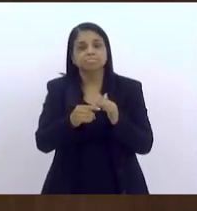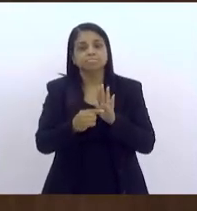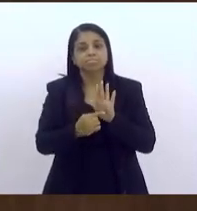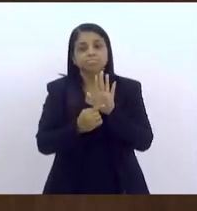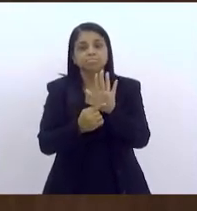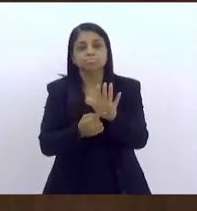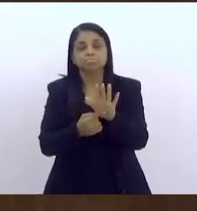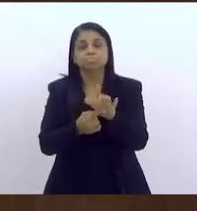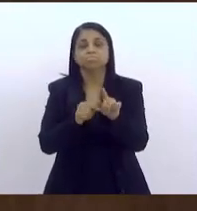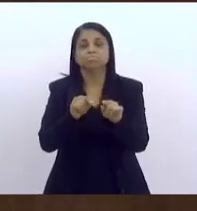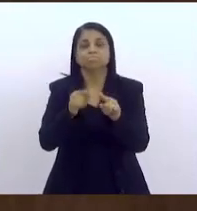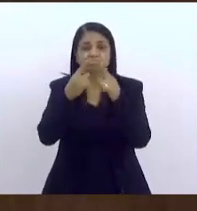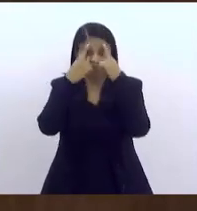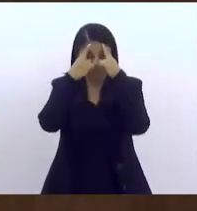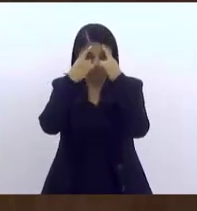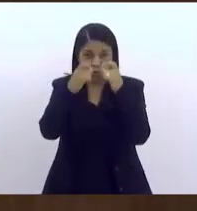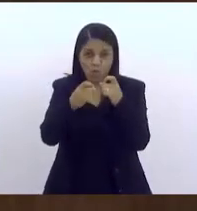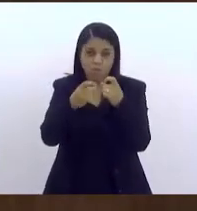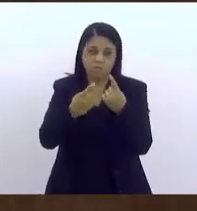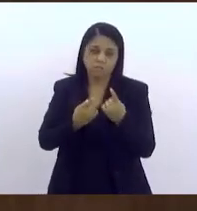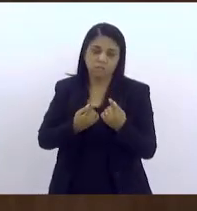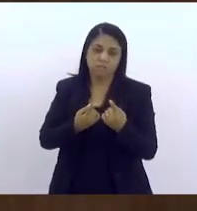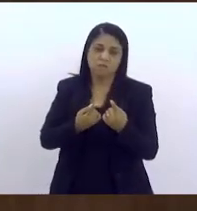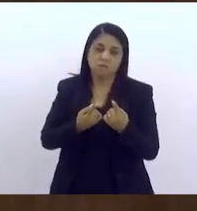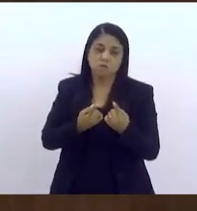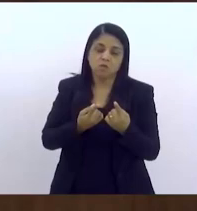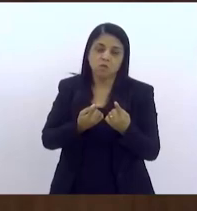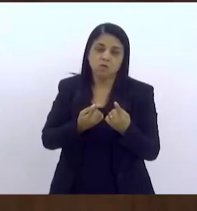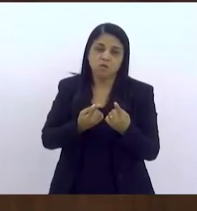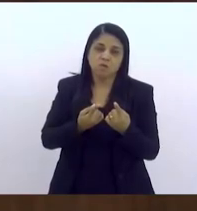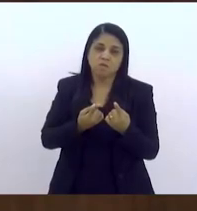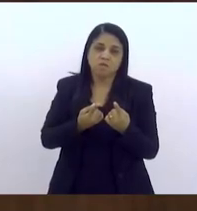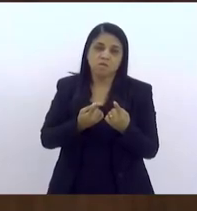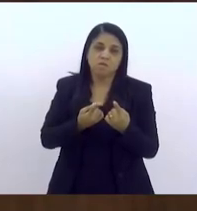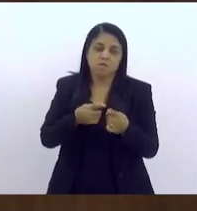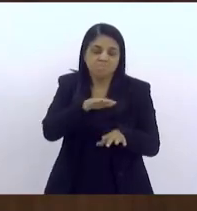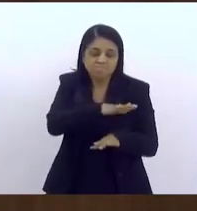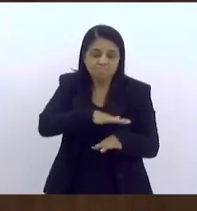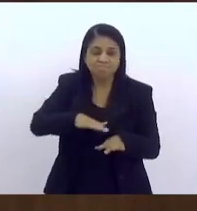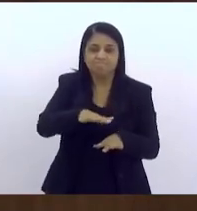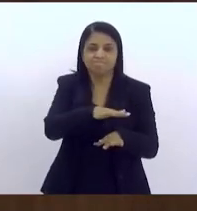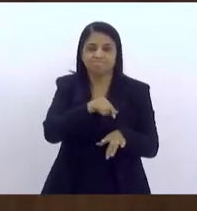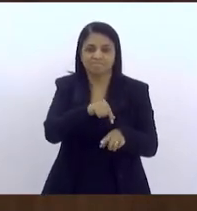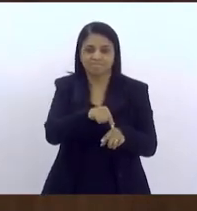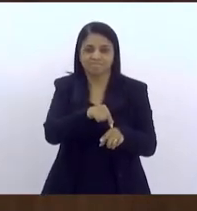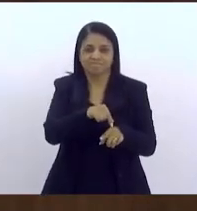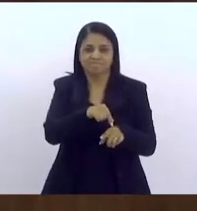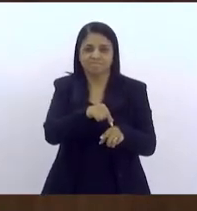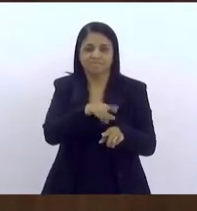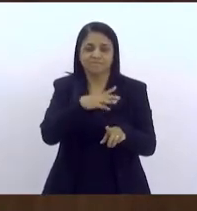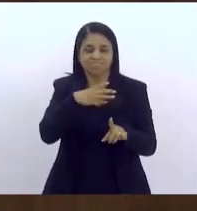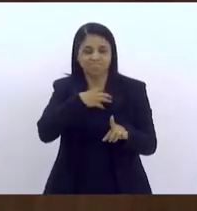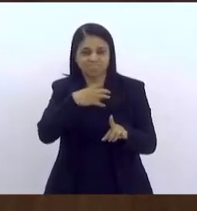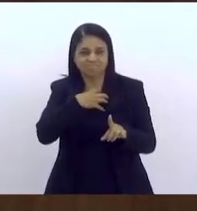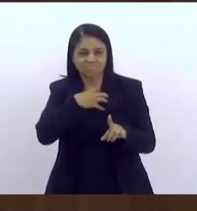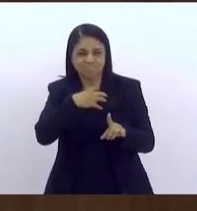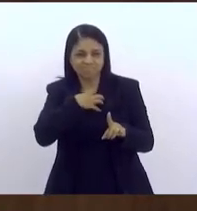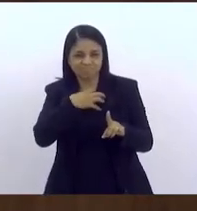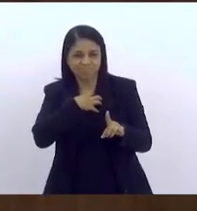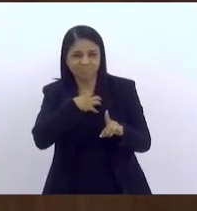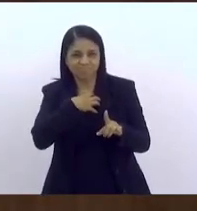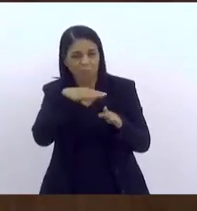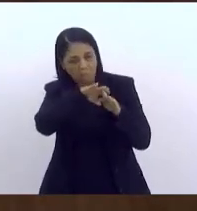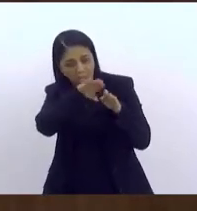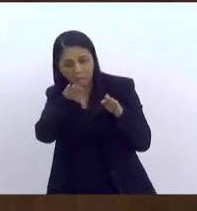muito violentos não é entre aqueles que E aí sim tem esse sentido desde legitimados não é por